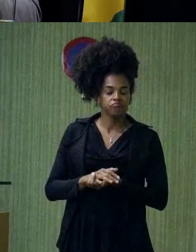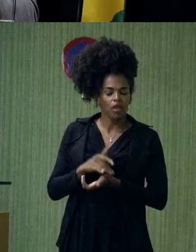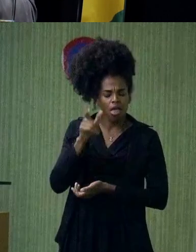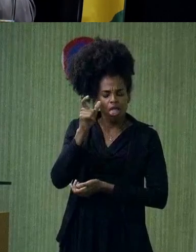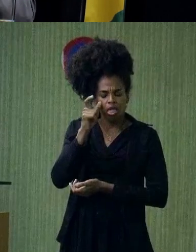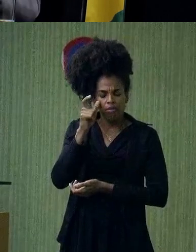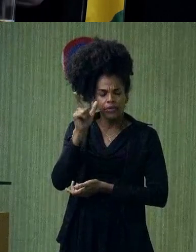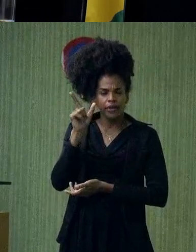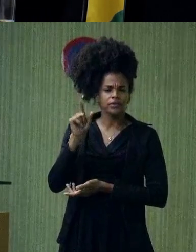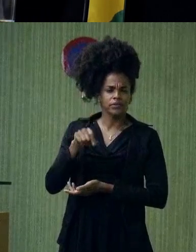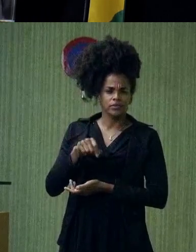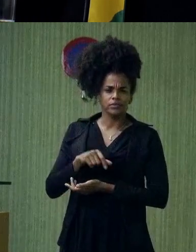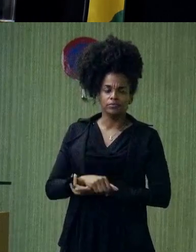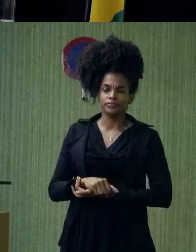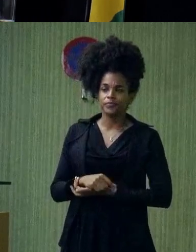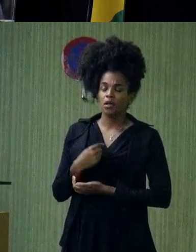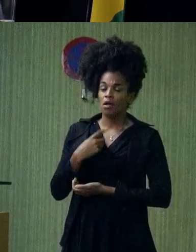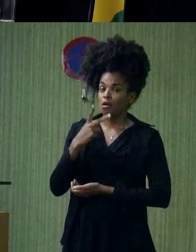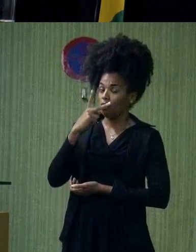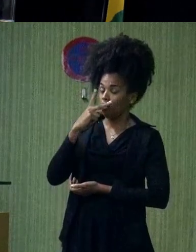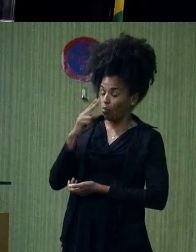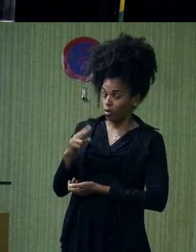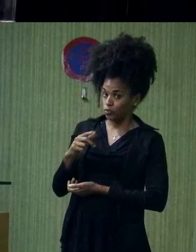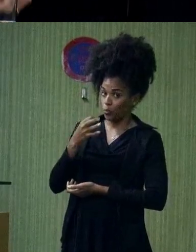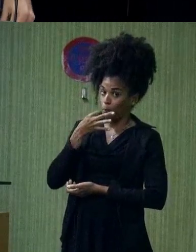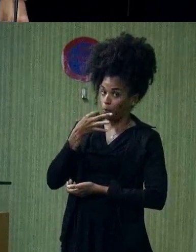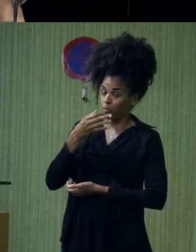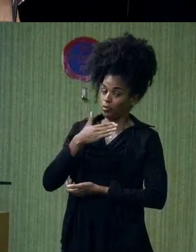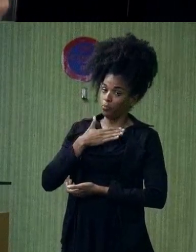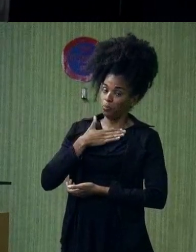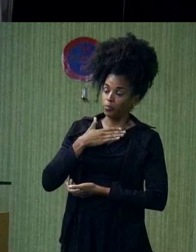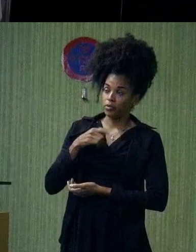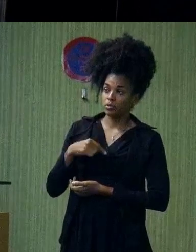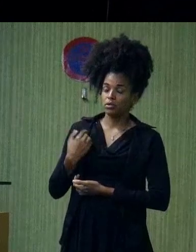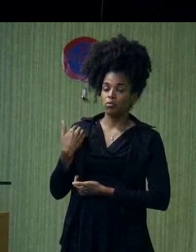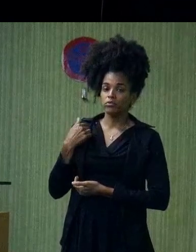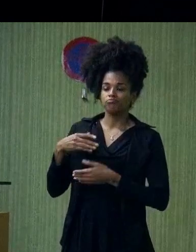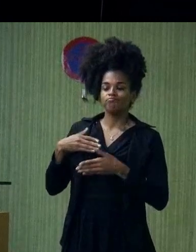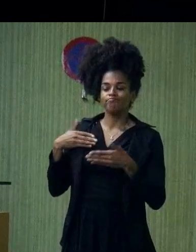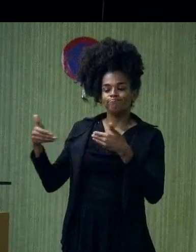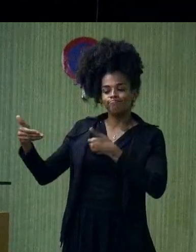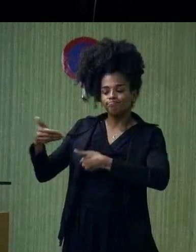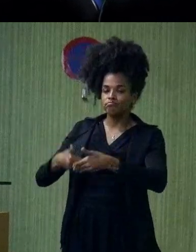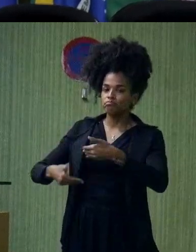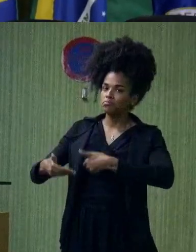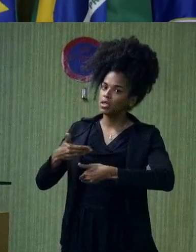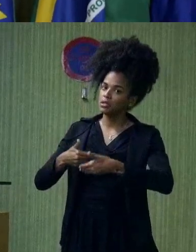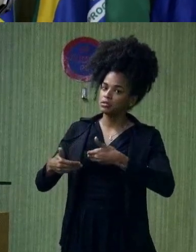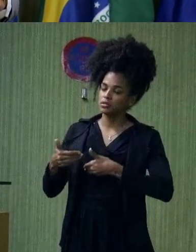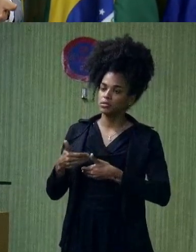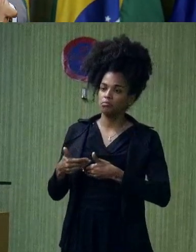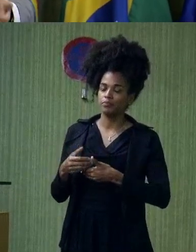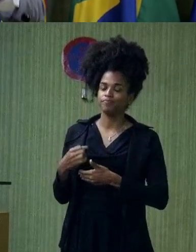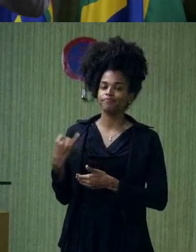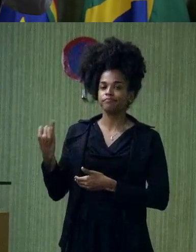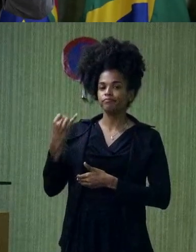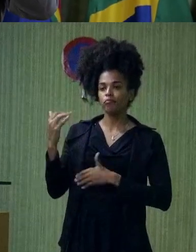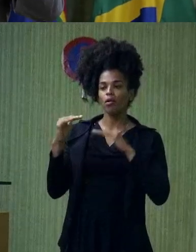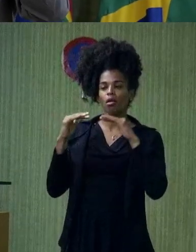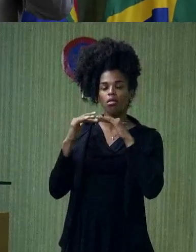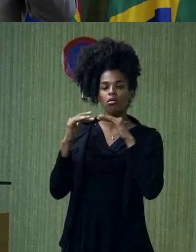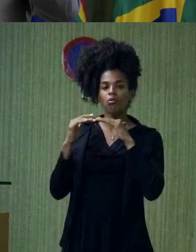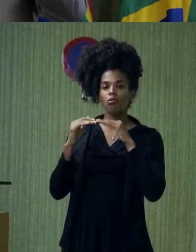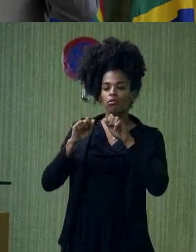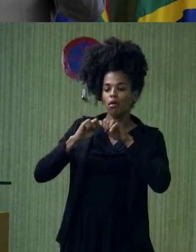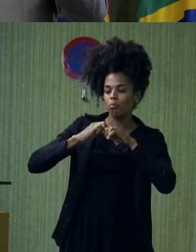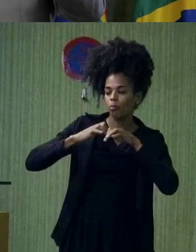que a gente deve participar né respeitando Claro quem pensa no sentindo contrário é é muito importante esse contato nosso com a rede só para eu ter